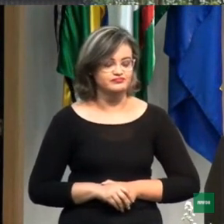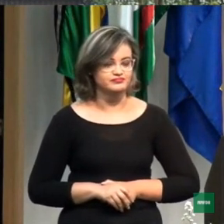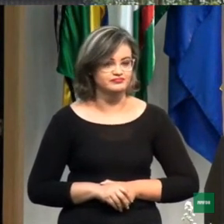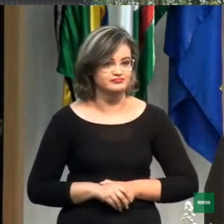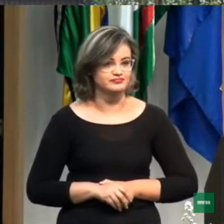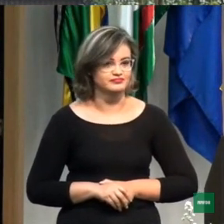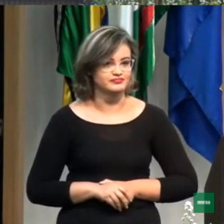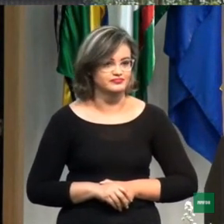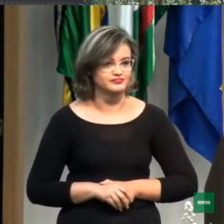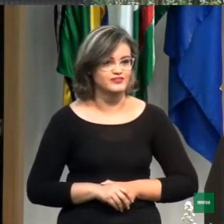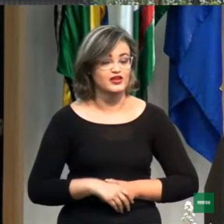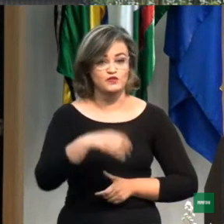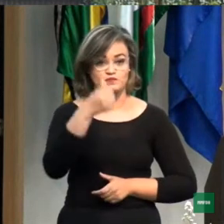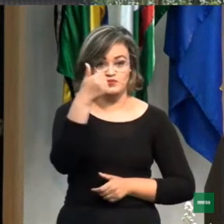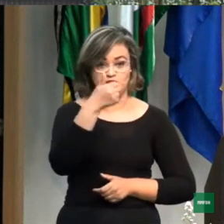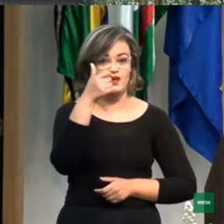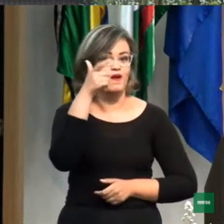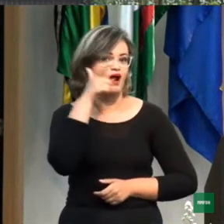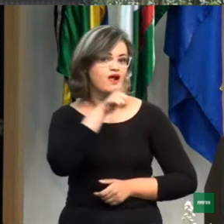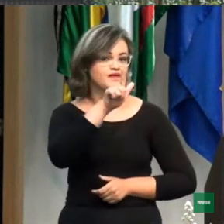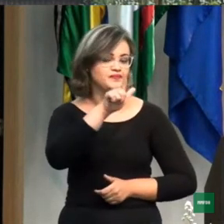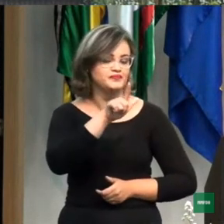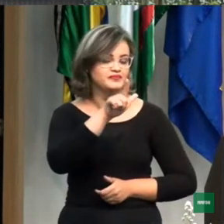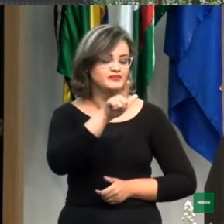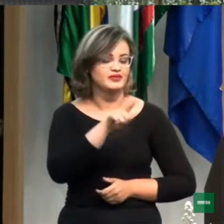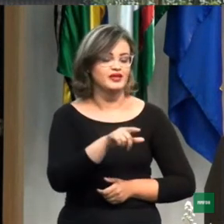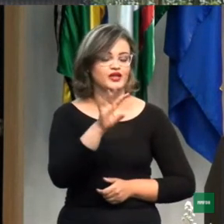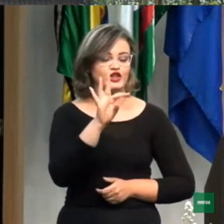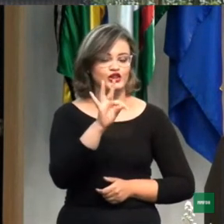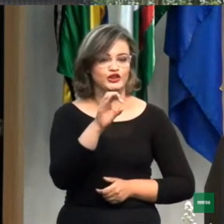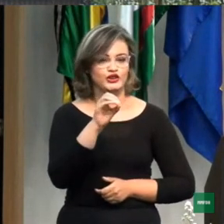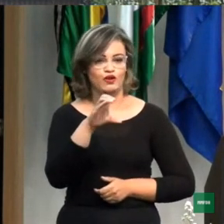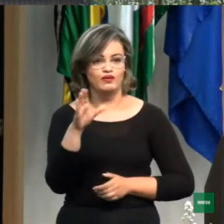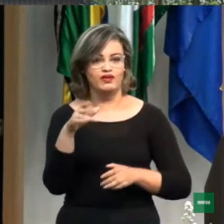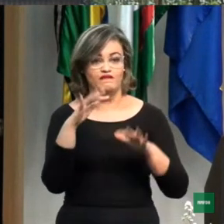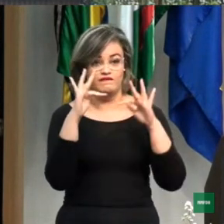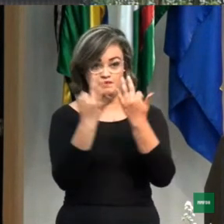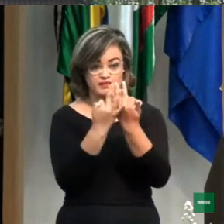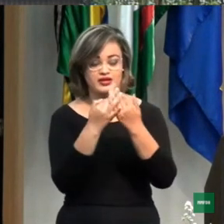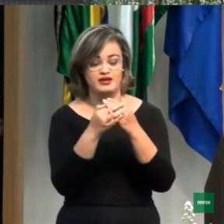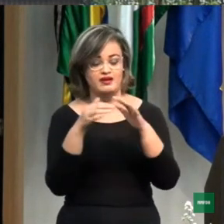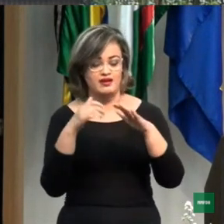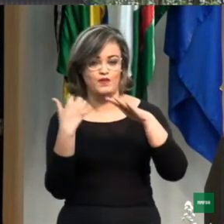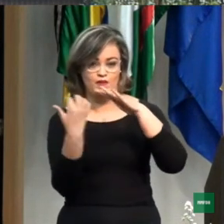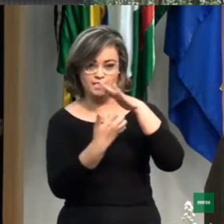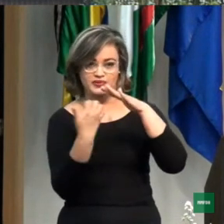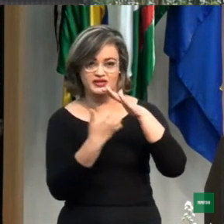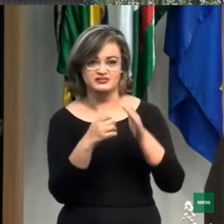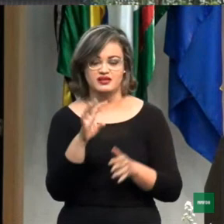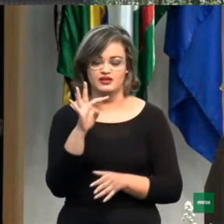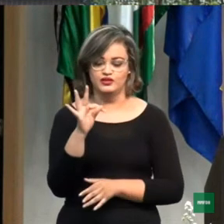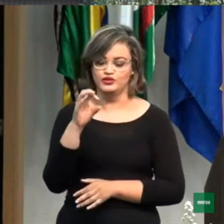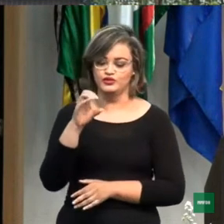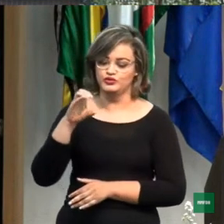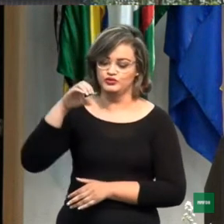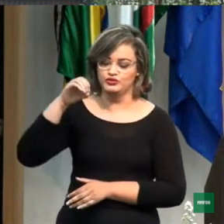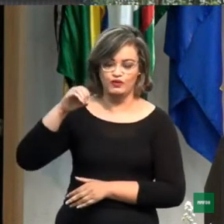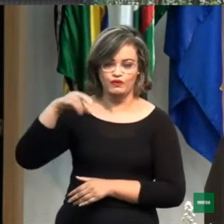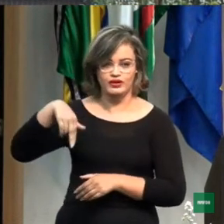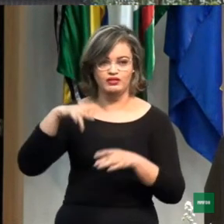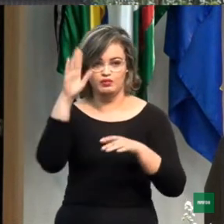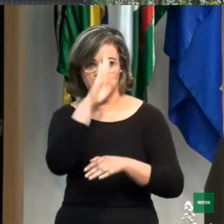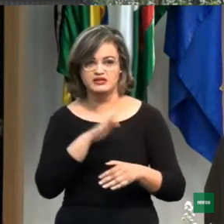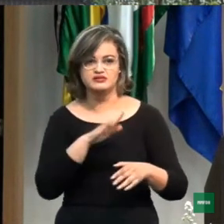Primeiro lugar, Toques Mais Família, implementada pela empresa Toques Presso Técnico do Brasil, Indústria e Comércio